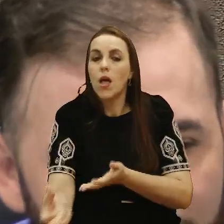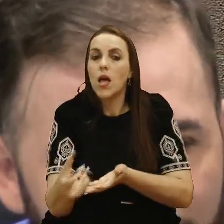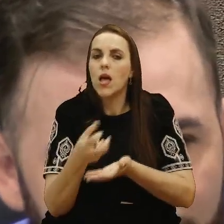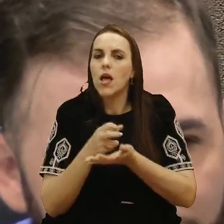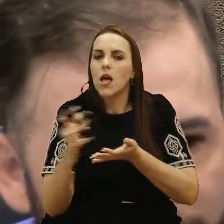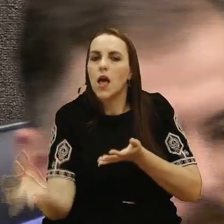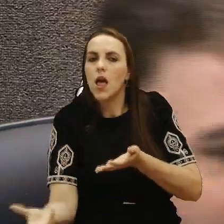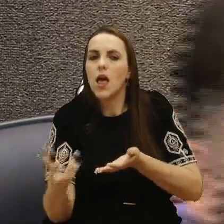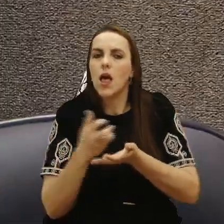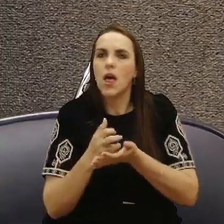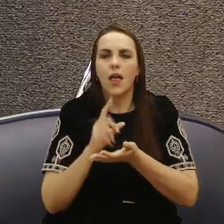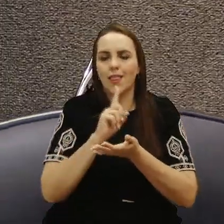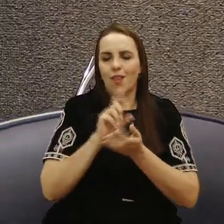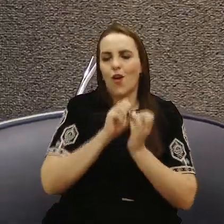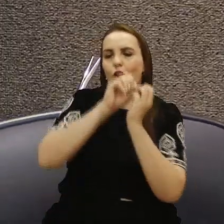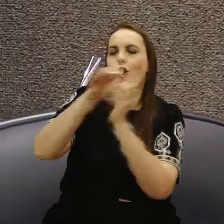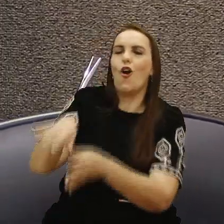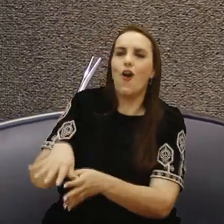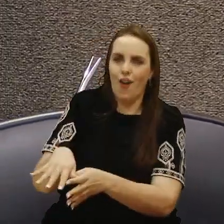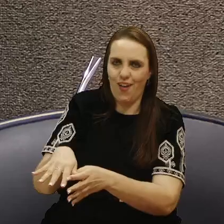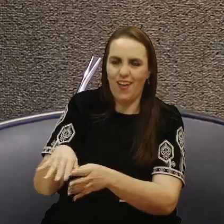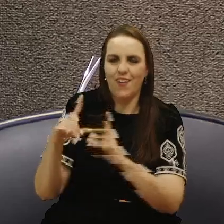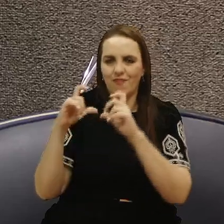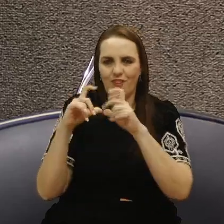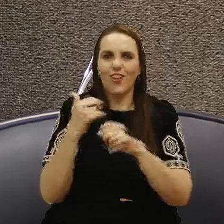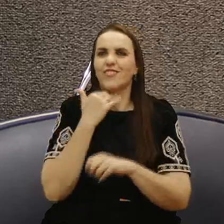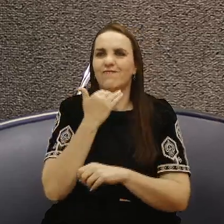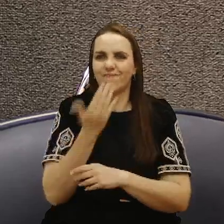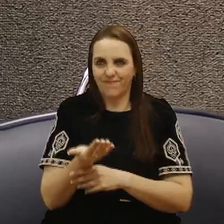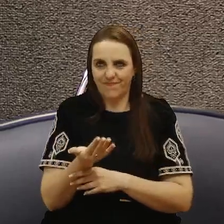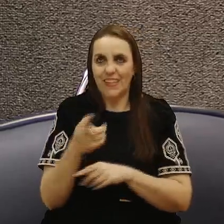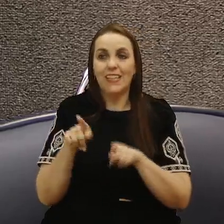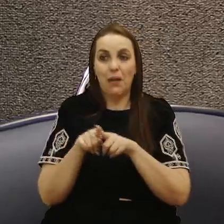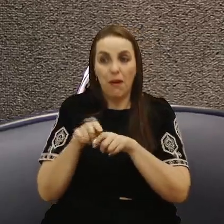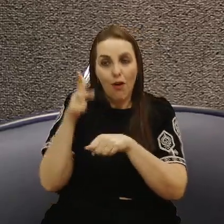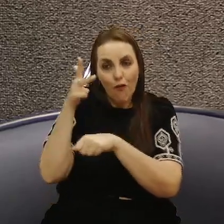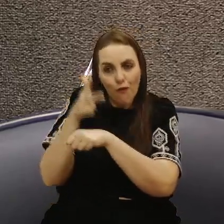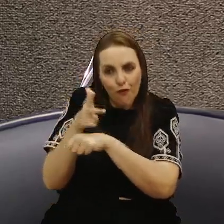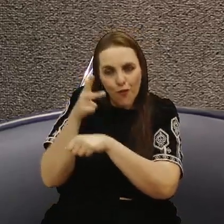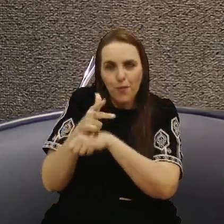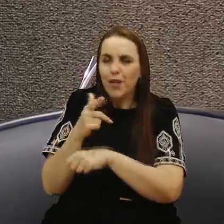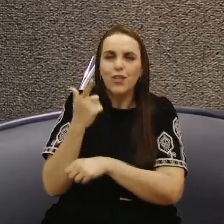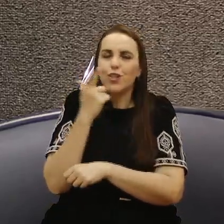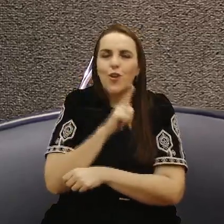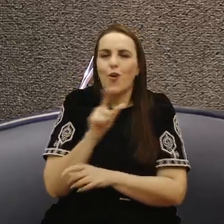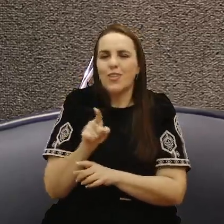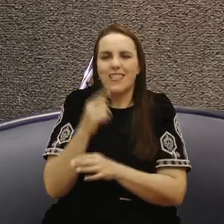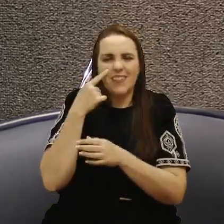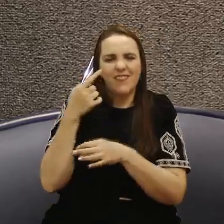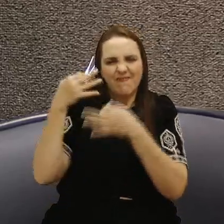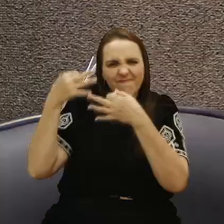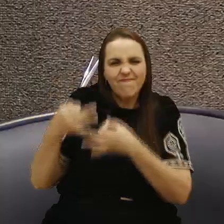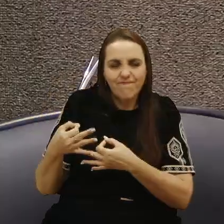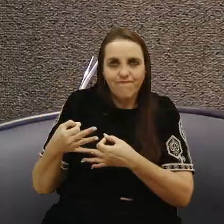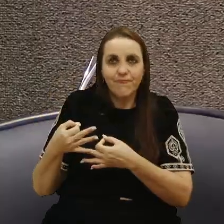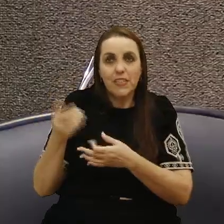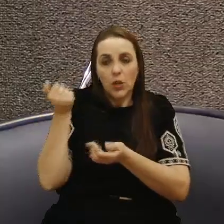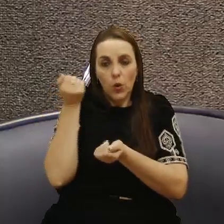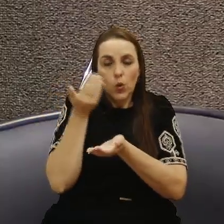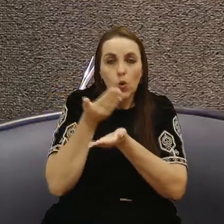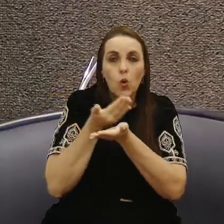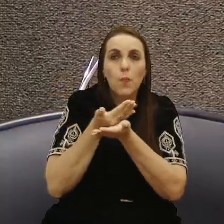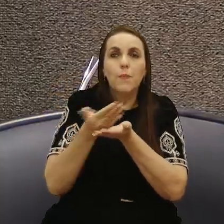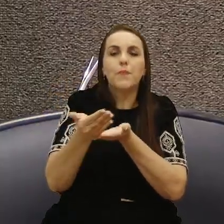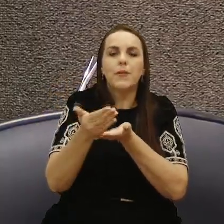né, colocando. E também, outras filmagens que eles faziam não pegava a placa. Então, a gente disse que desde o princípio, ali